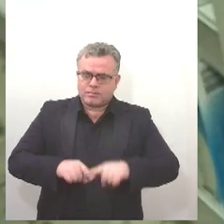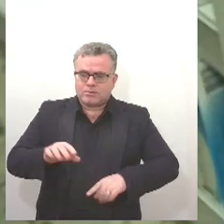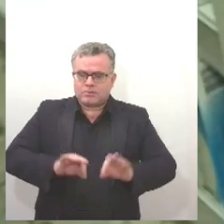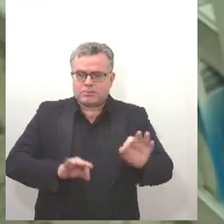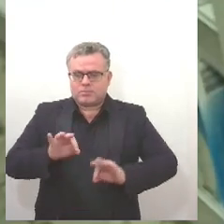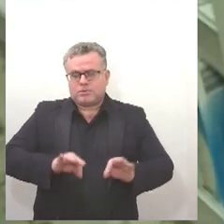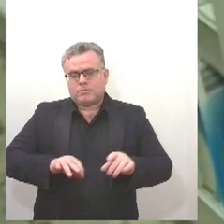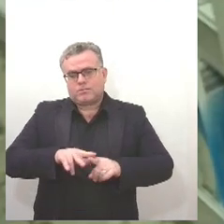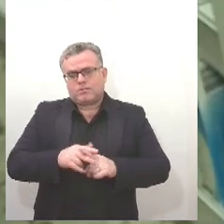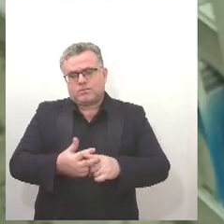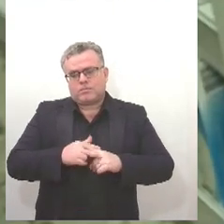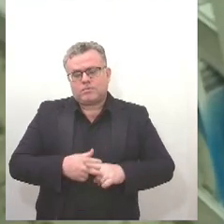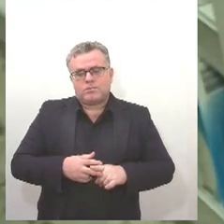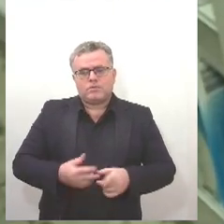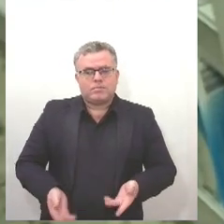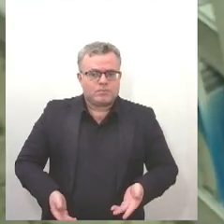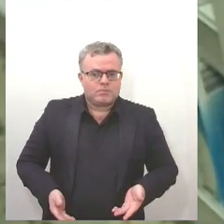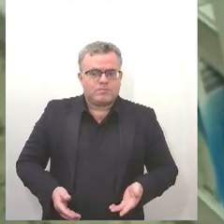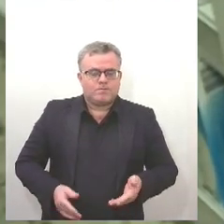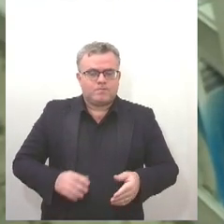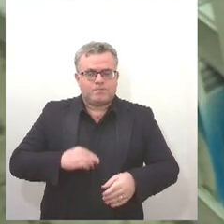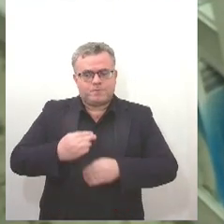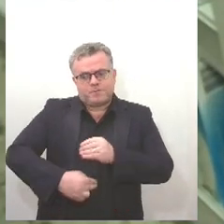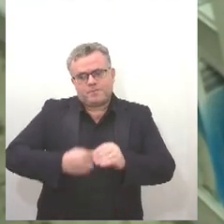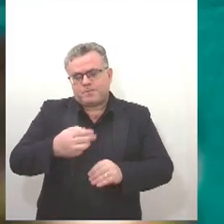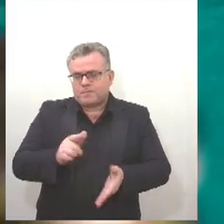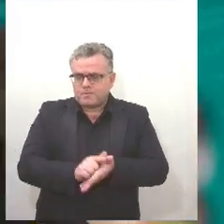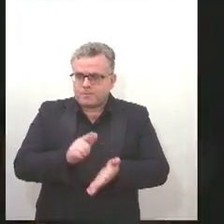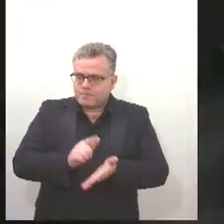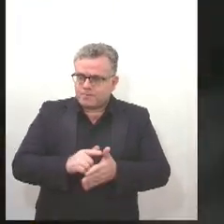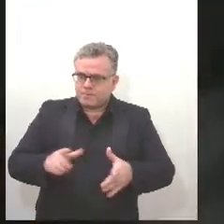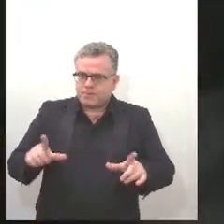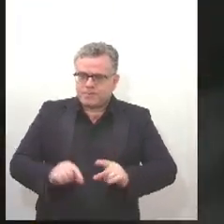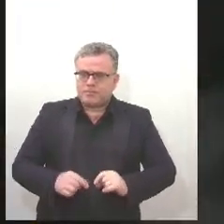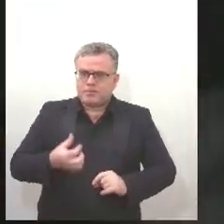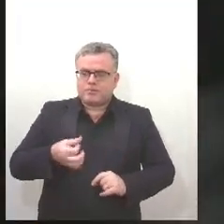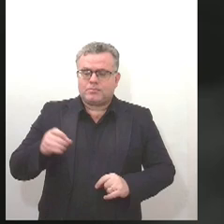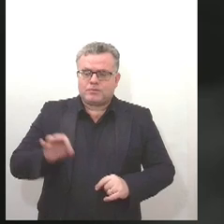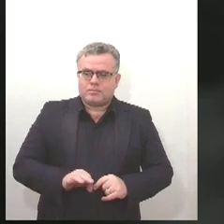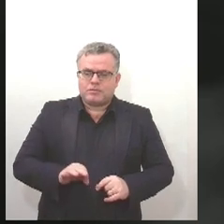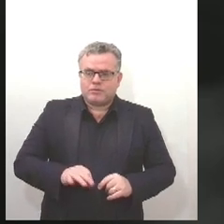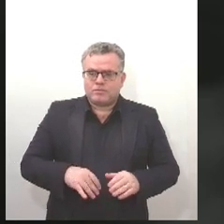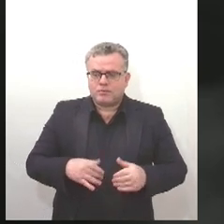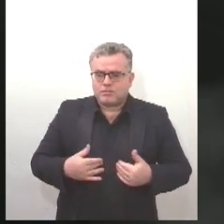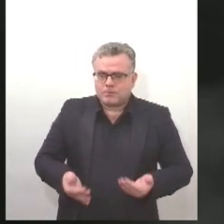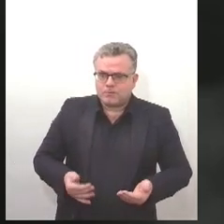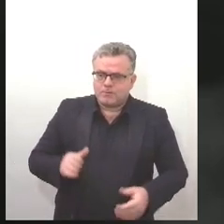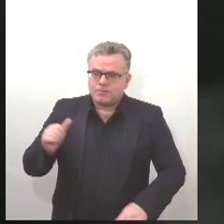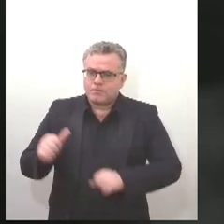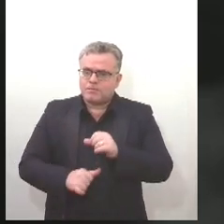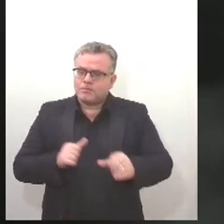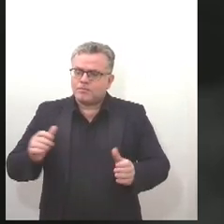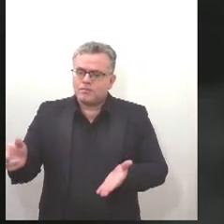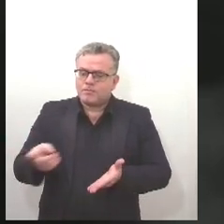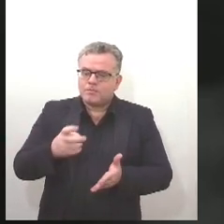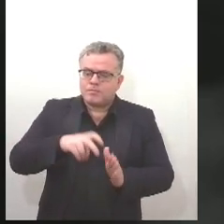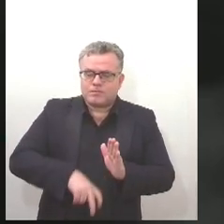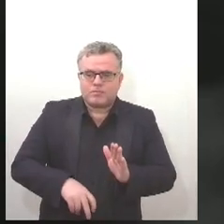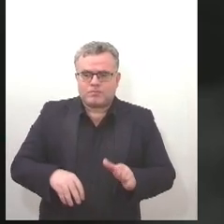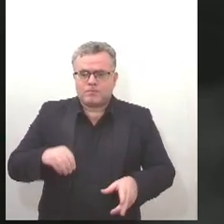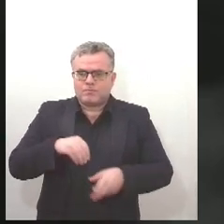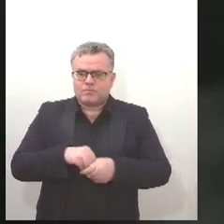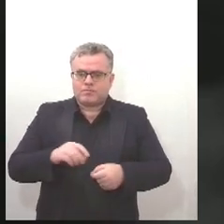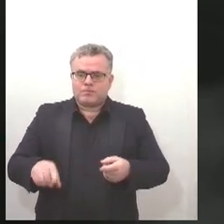e papel higiênico terão redução de 60% na alíquota a reforma tributária também inclui devolução de